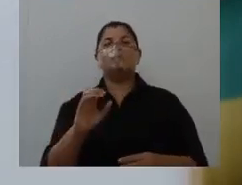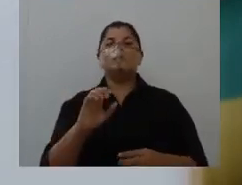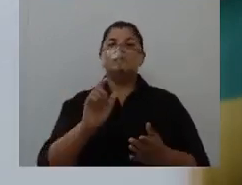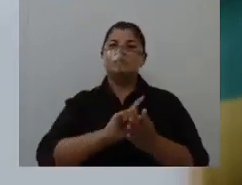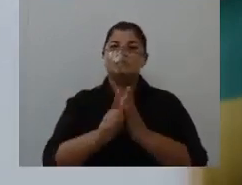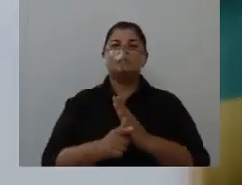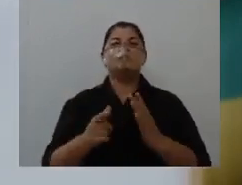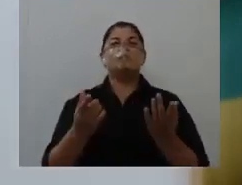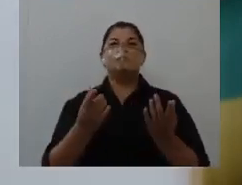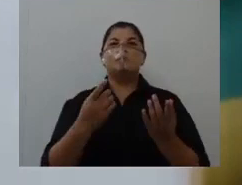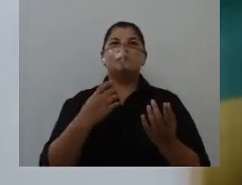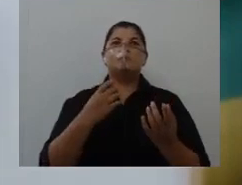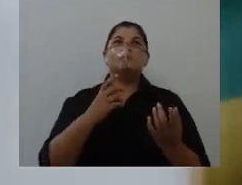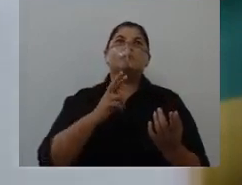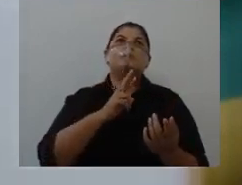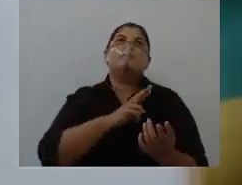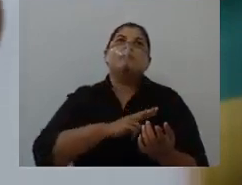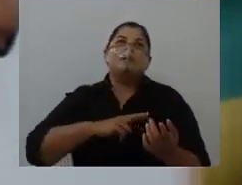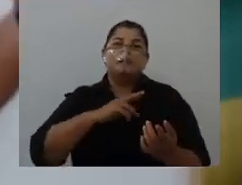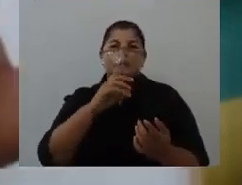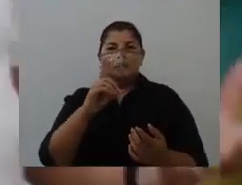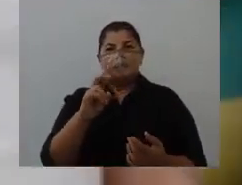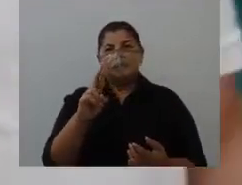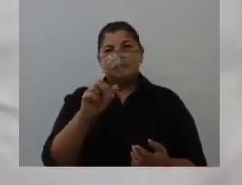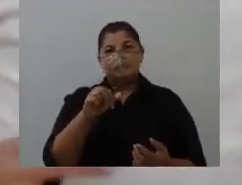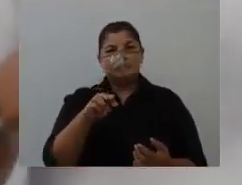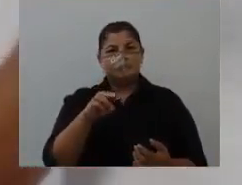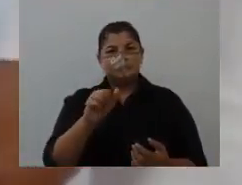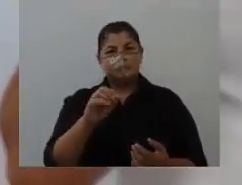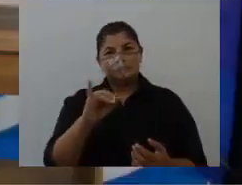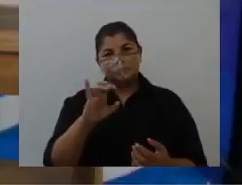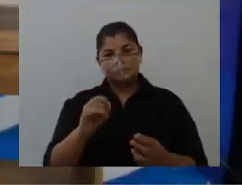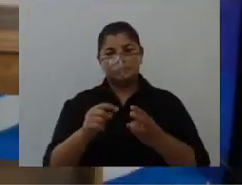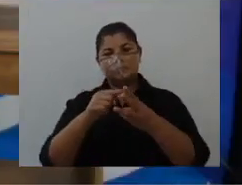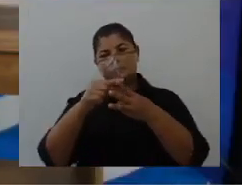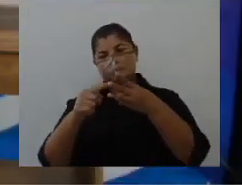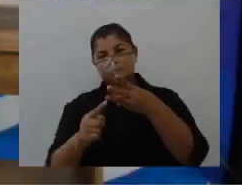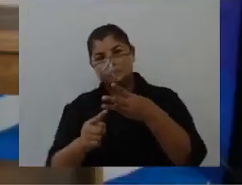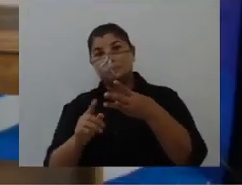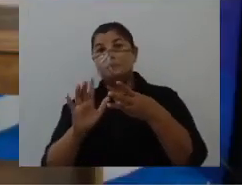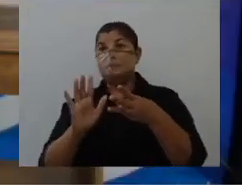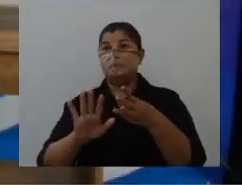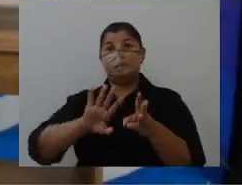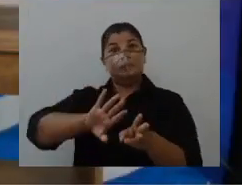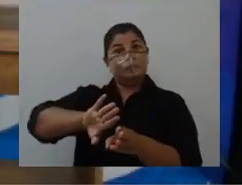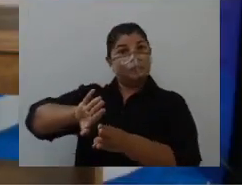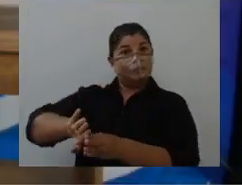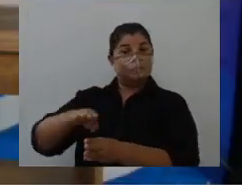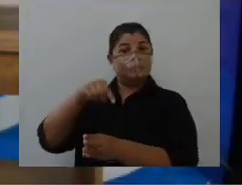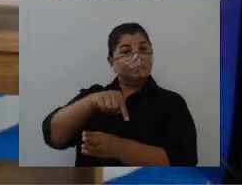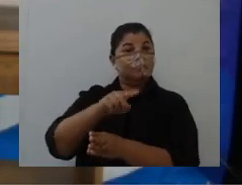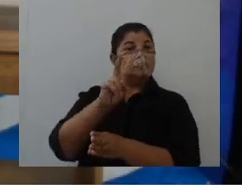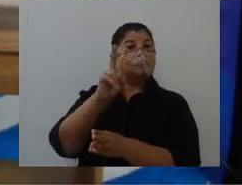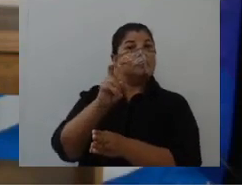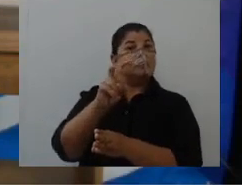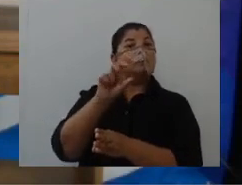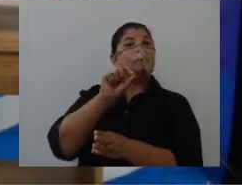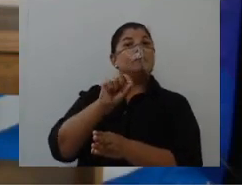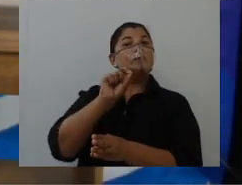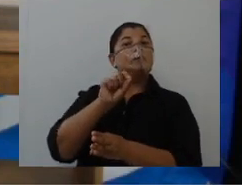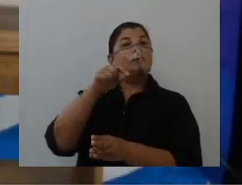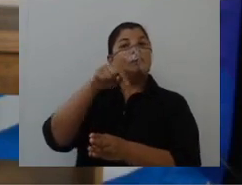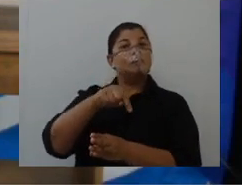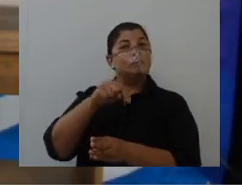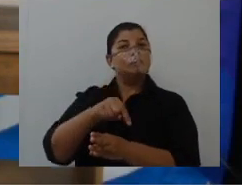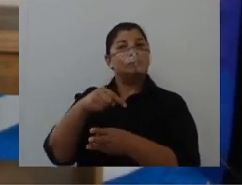gênero dramático. Luiz, mas o tema da aula de hoje, o nosso tema da aula de hoje é o gênero o quê? É o gênero